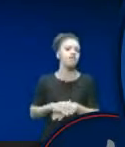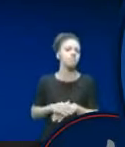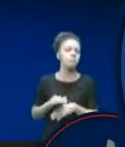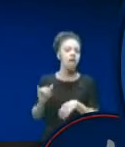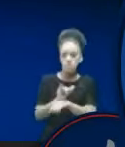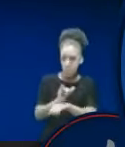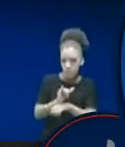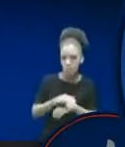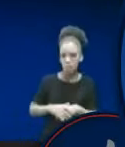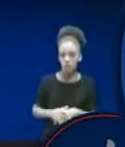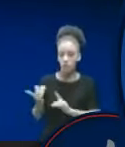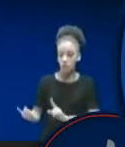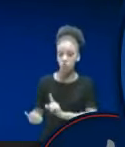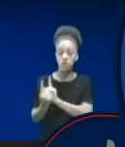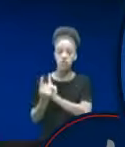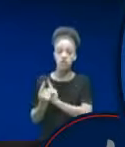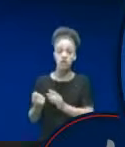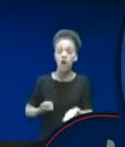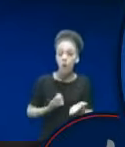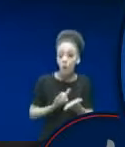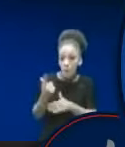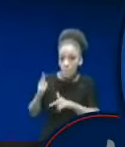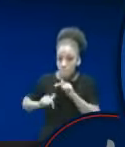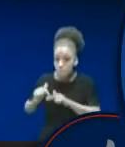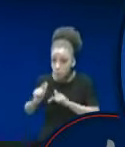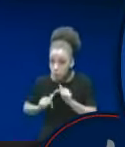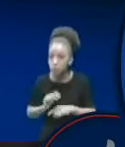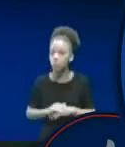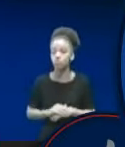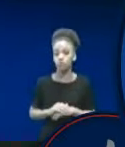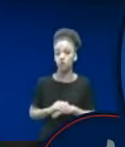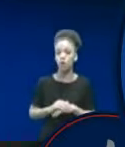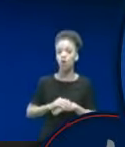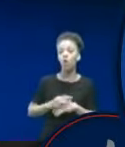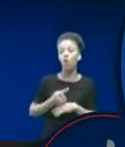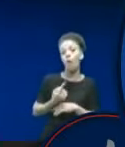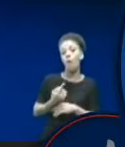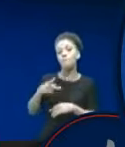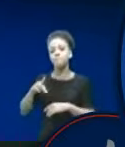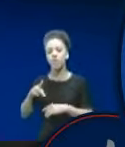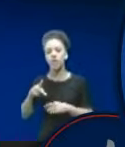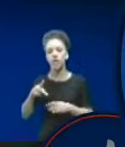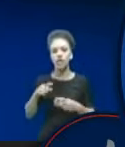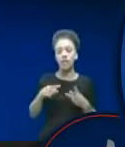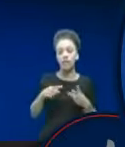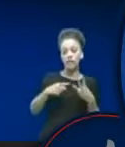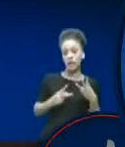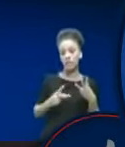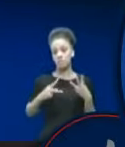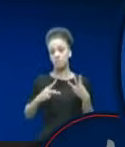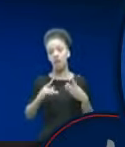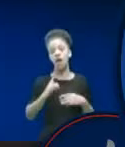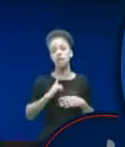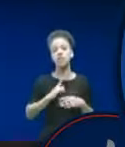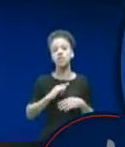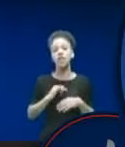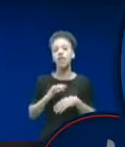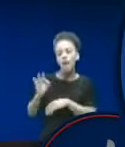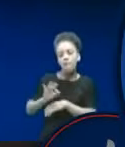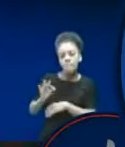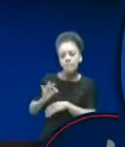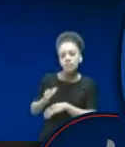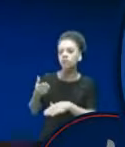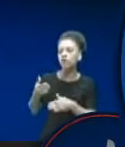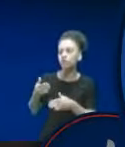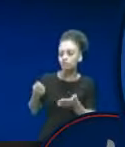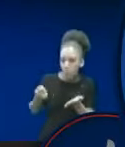tração. Os clientes que compram produtos 1P e também compram 3P têm a taxa de fidelidade, ou seja,